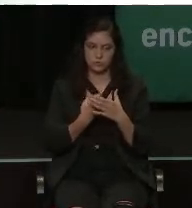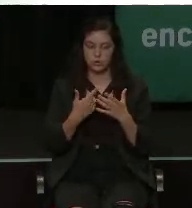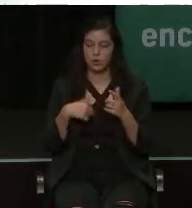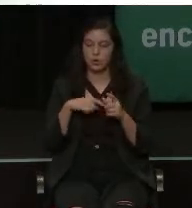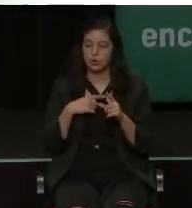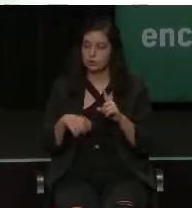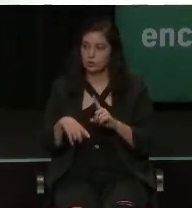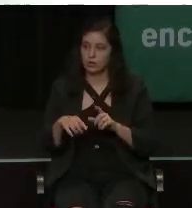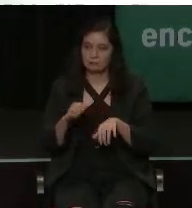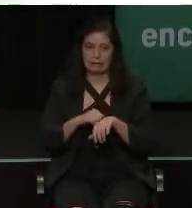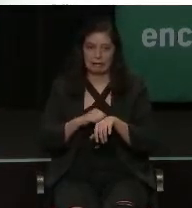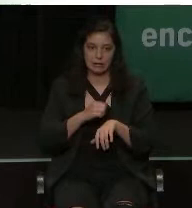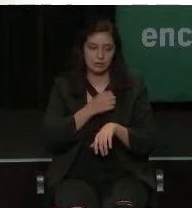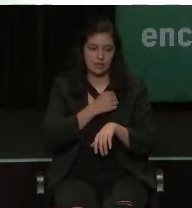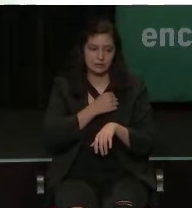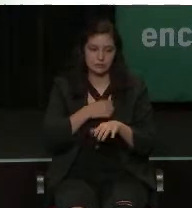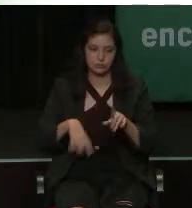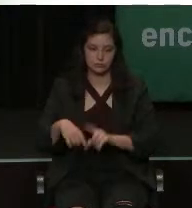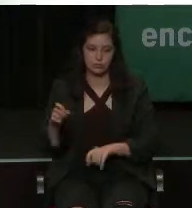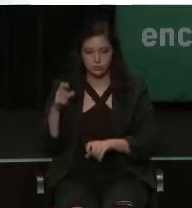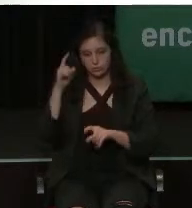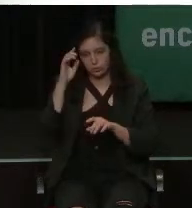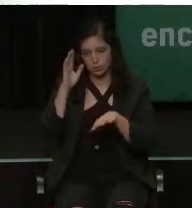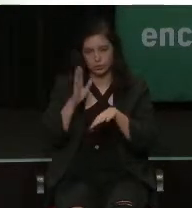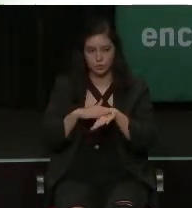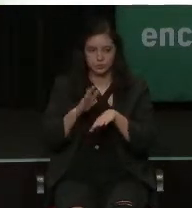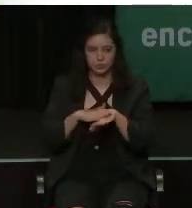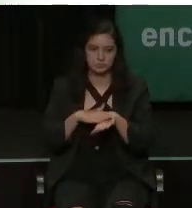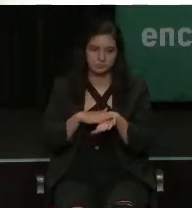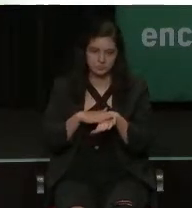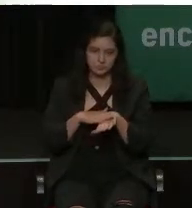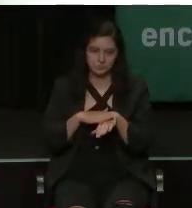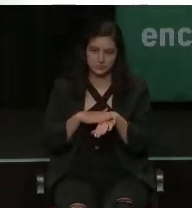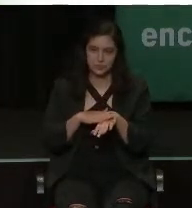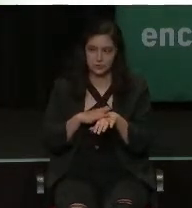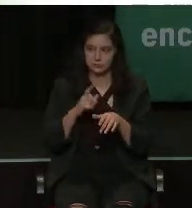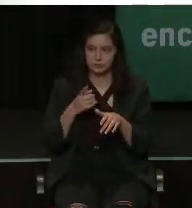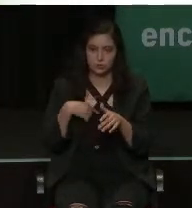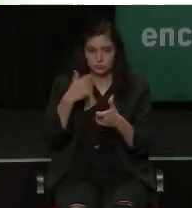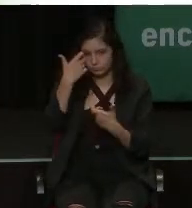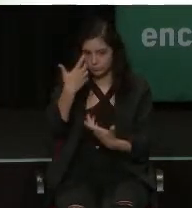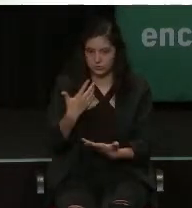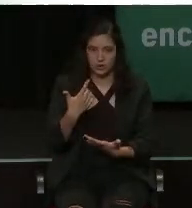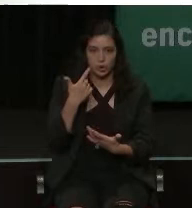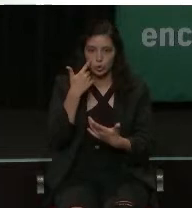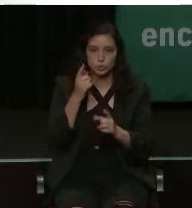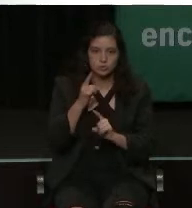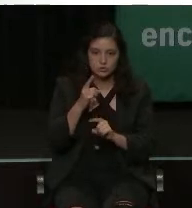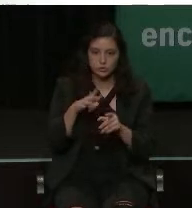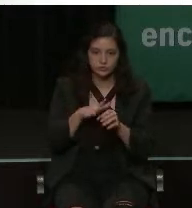fugimos para dentro de casa, porque foi uma coisa que não contávamos, uma coisa desconhecida, um